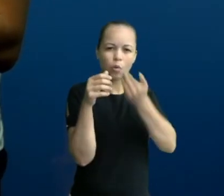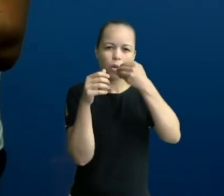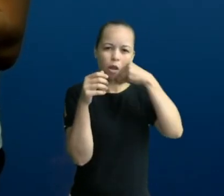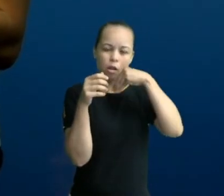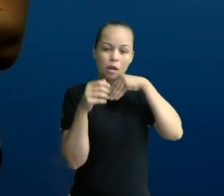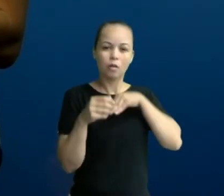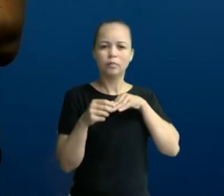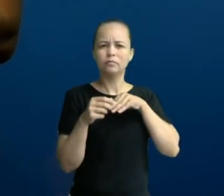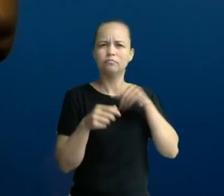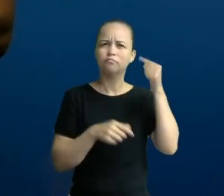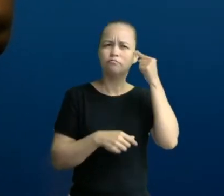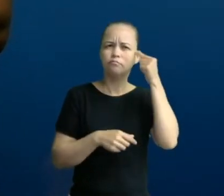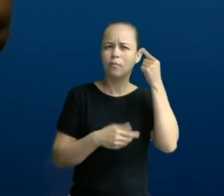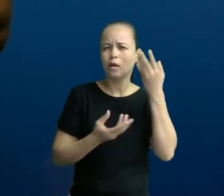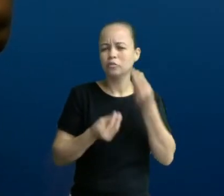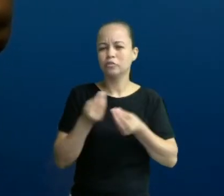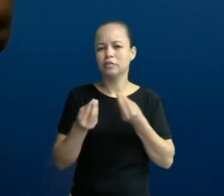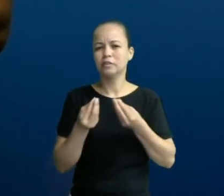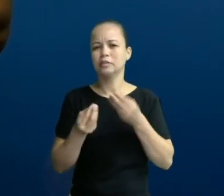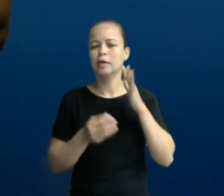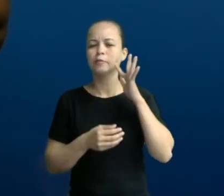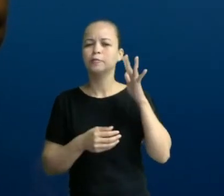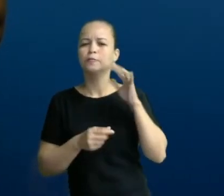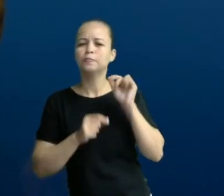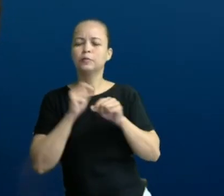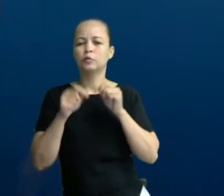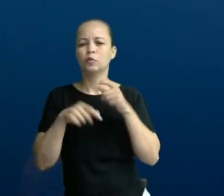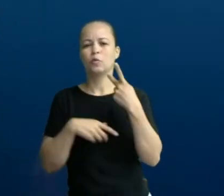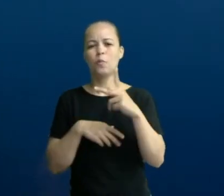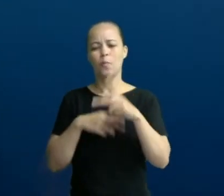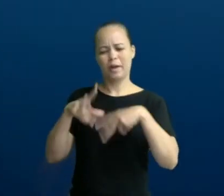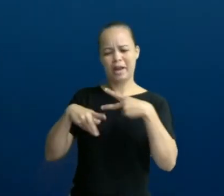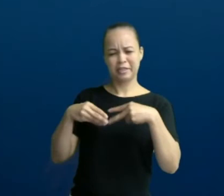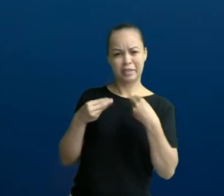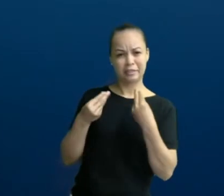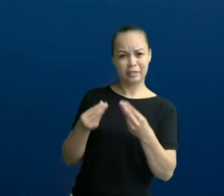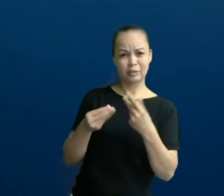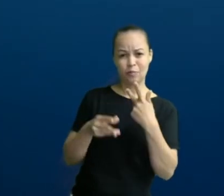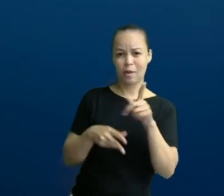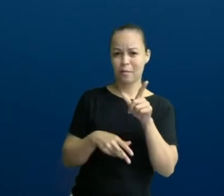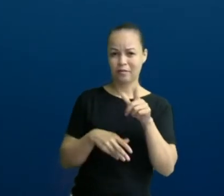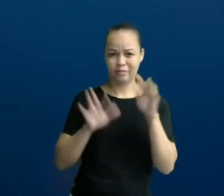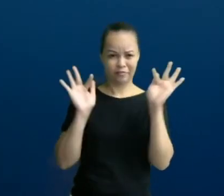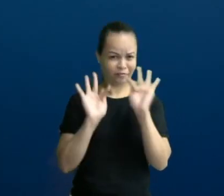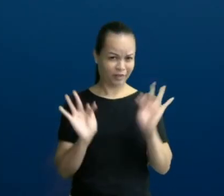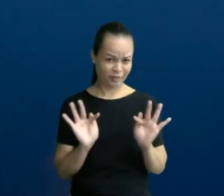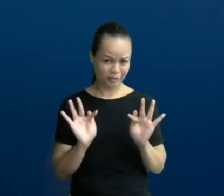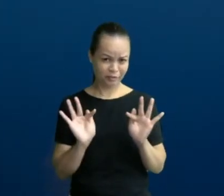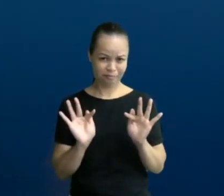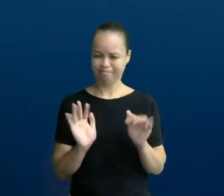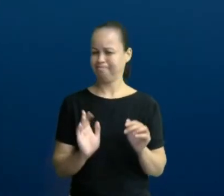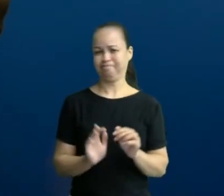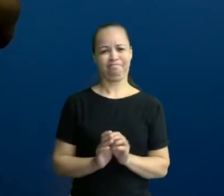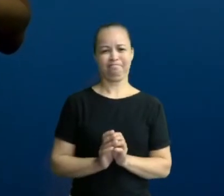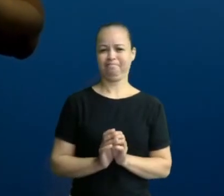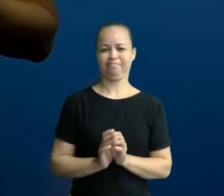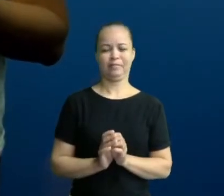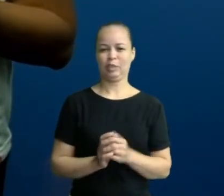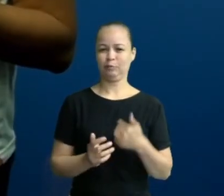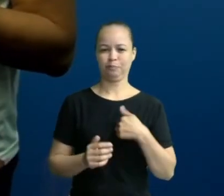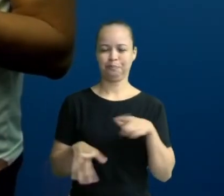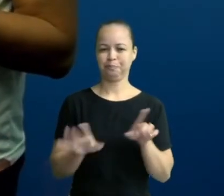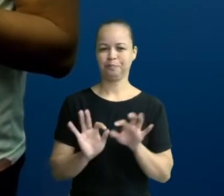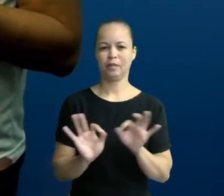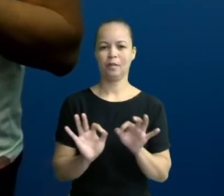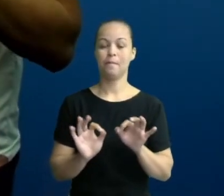né? Imagina você no dia... receber um presente desse da sua mãe. Você ficaria feliz? Produção, ficaria não, né? Eu também não. Mas